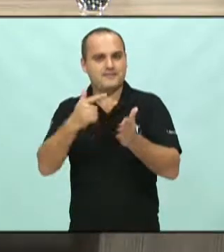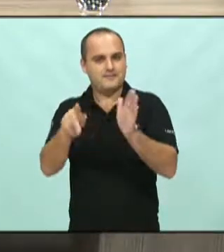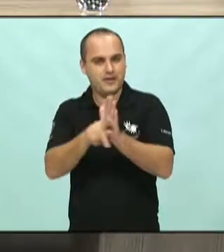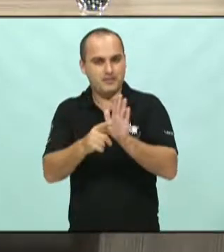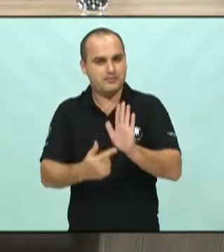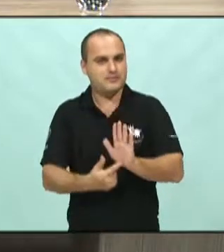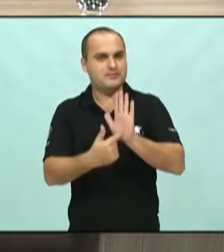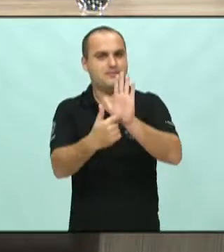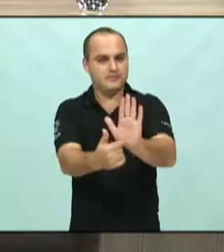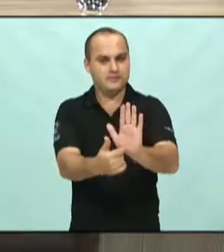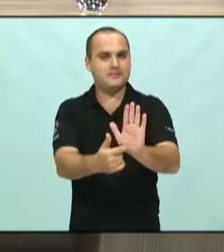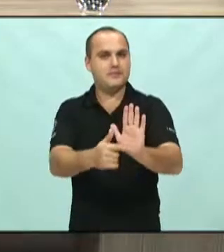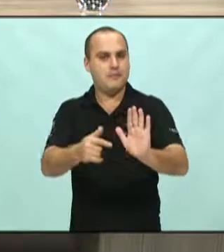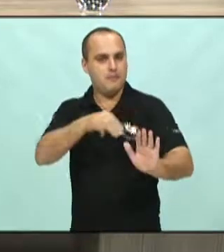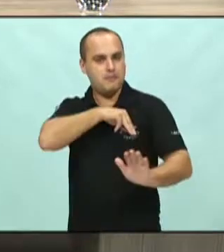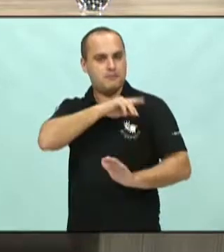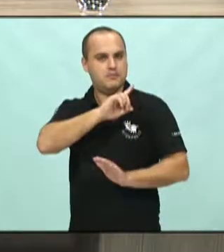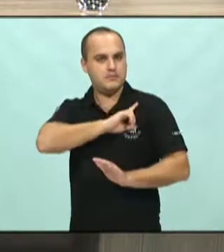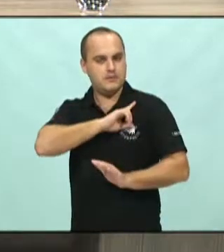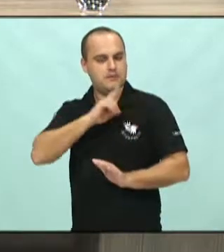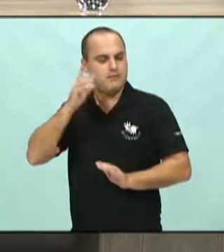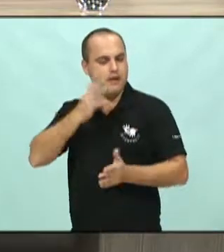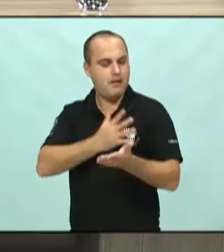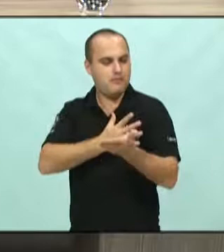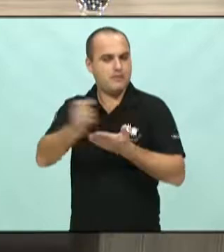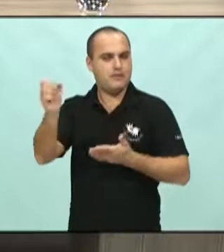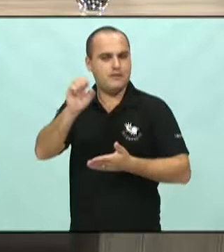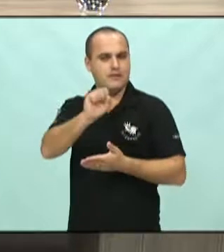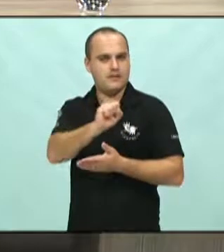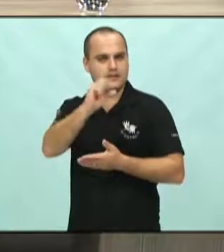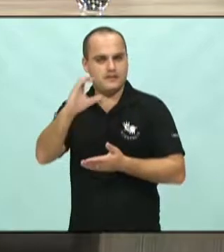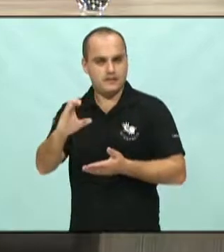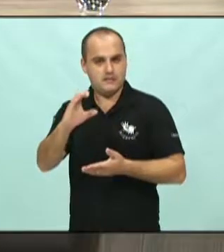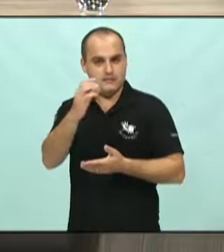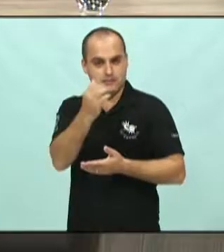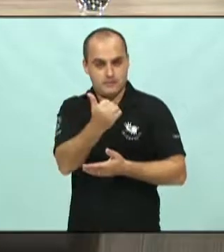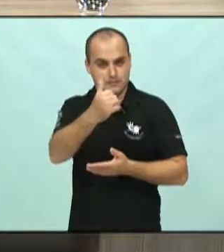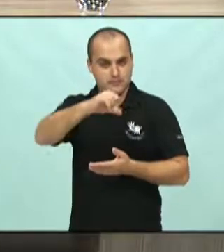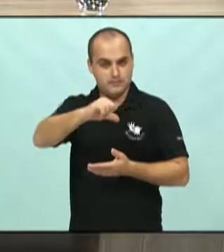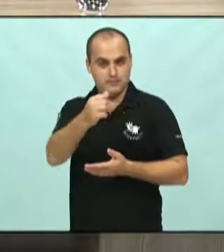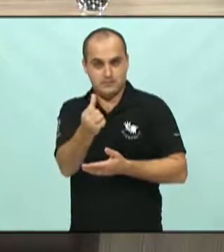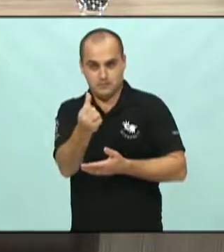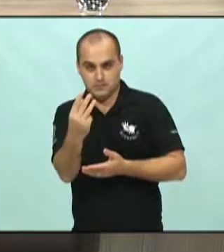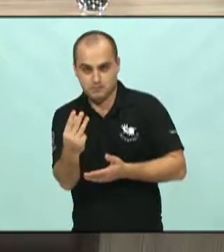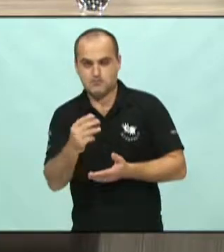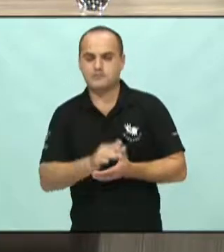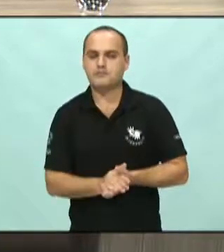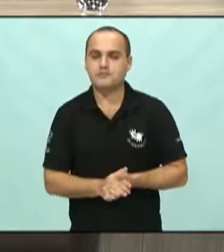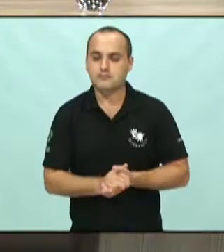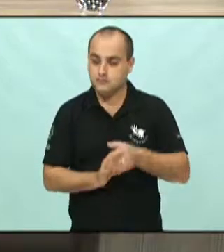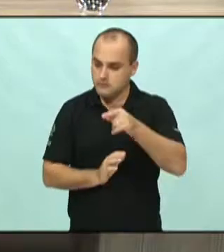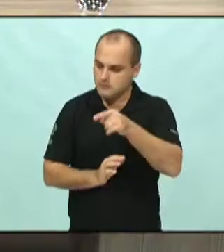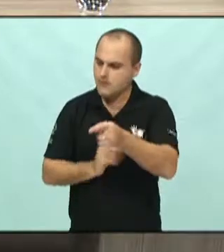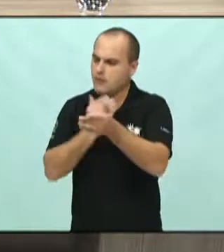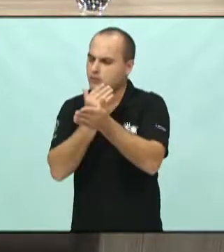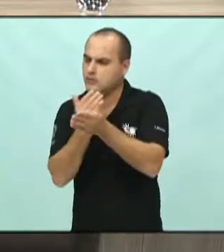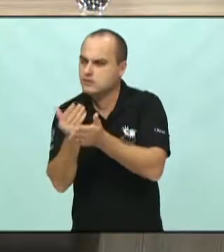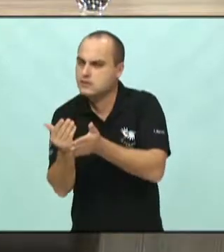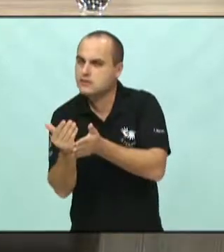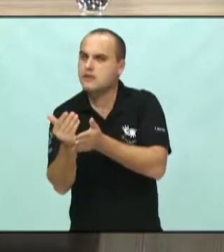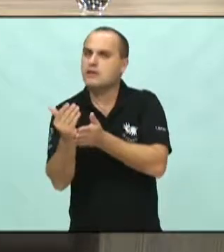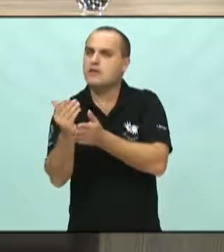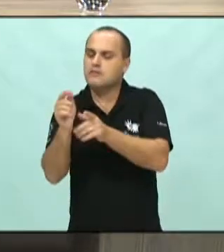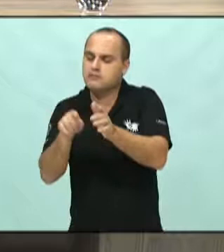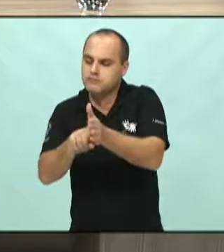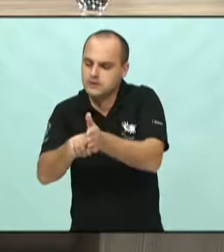catarinense de 1963. A partir daquele momento eu dei prosseguimento às pesquisas, né? E com